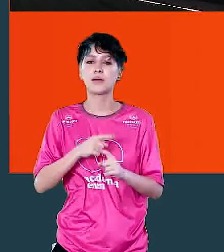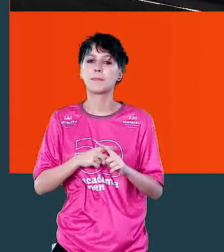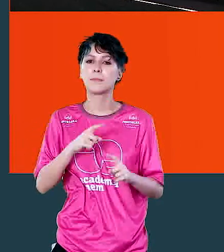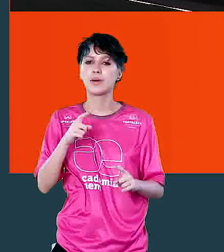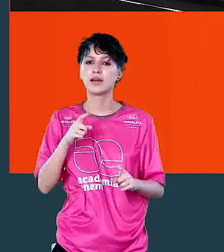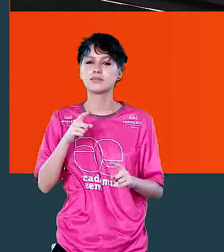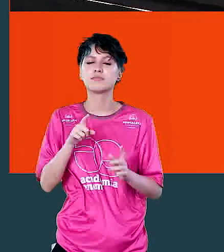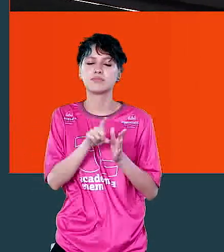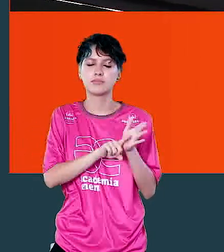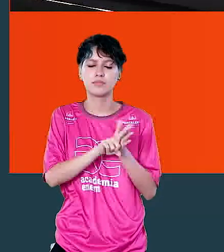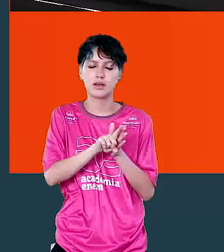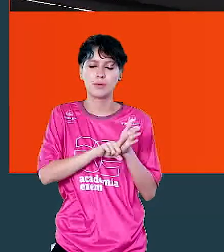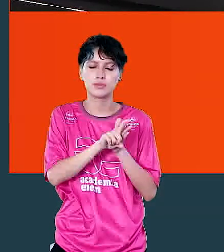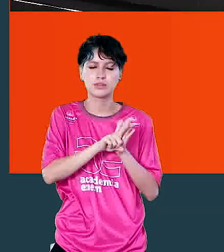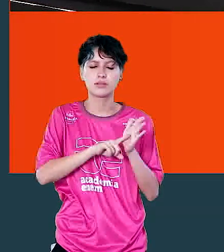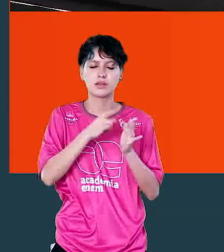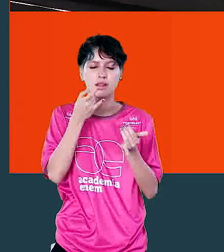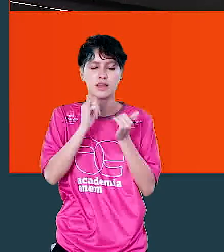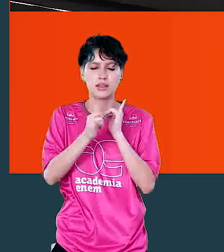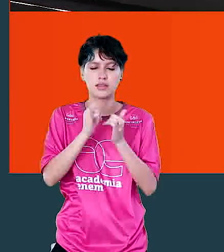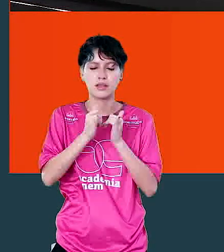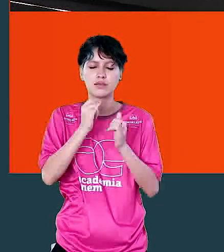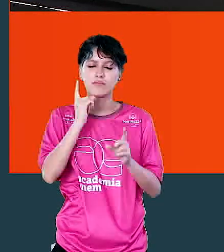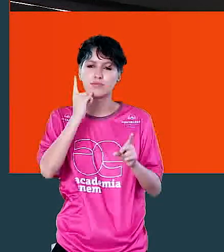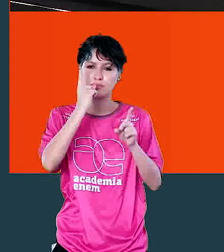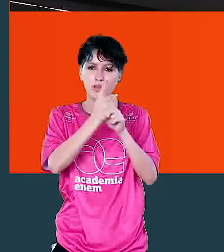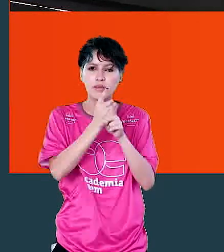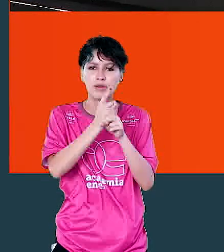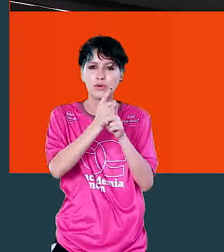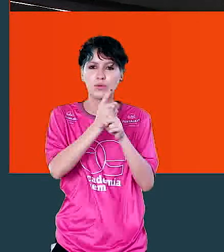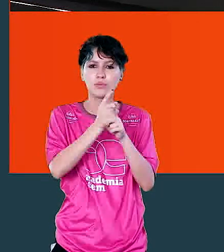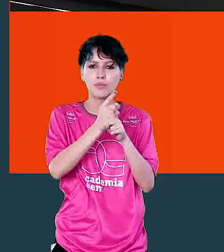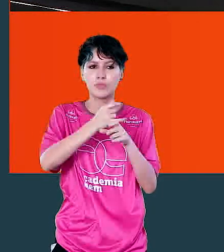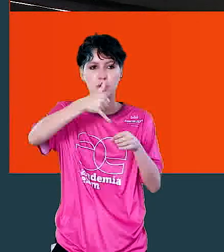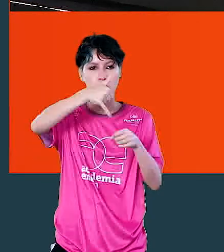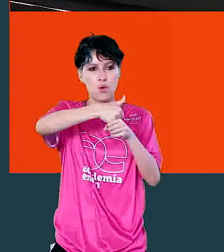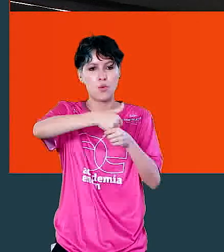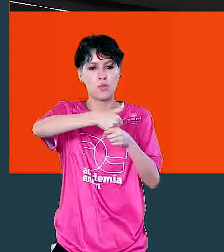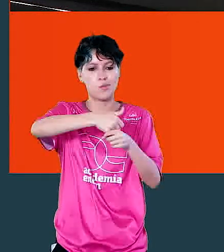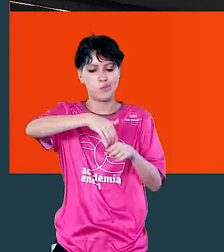internet, derramamento de petróleo, você vai ver uma mancha de óleo em cima da água, que ela não